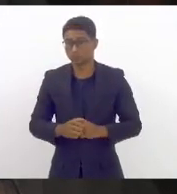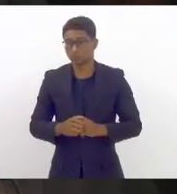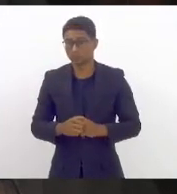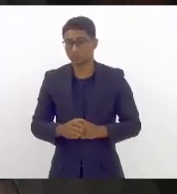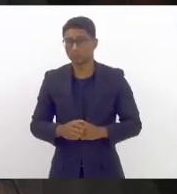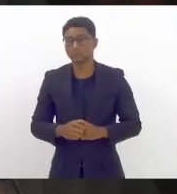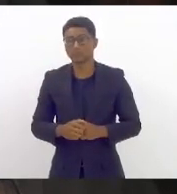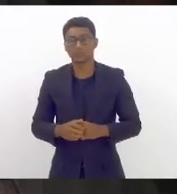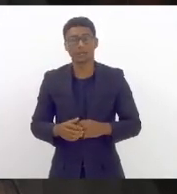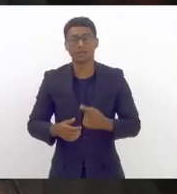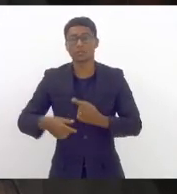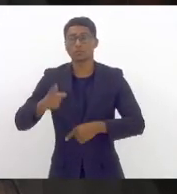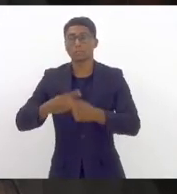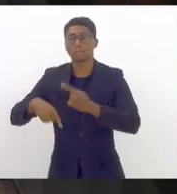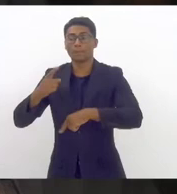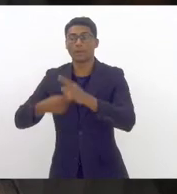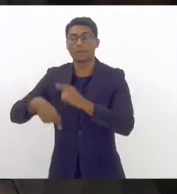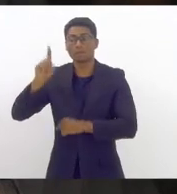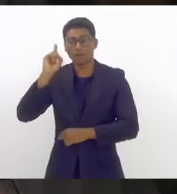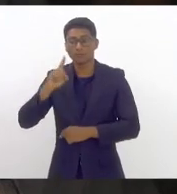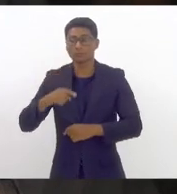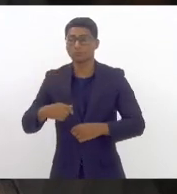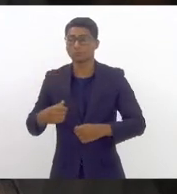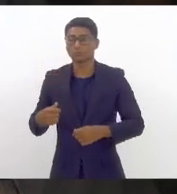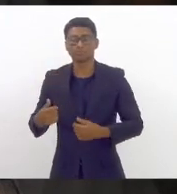estes primários espetaculares